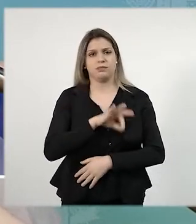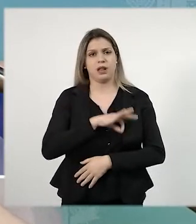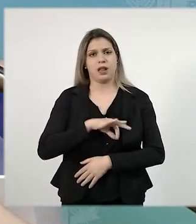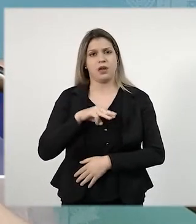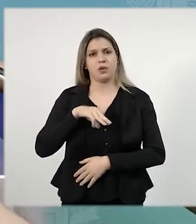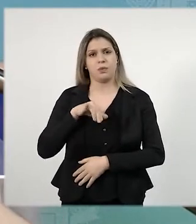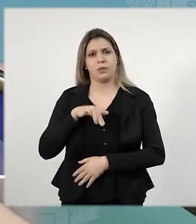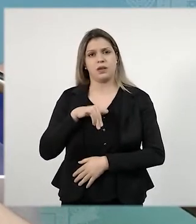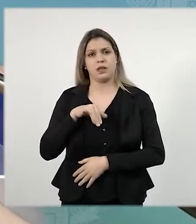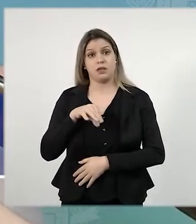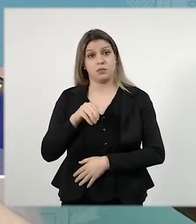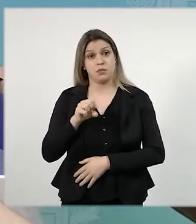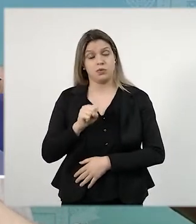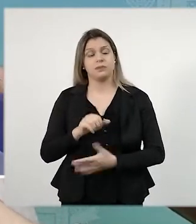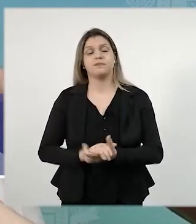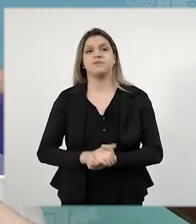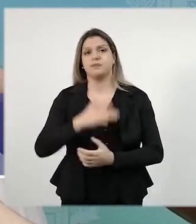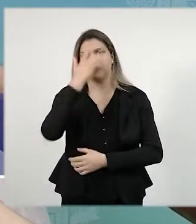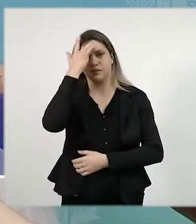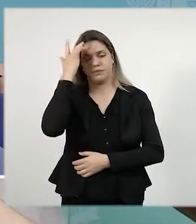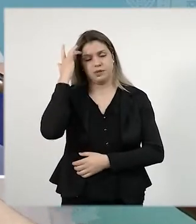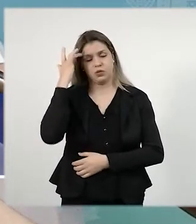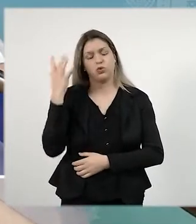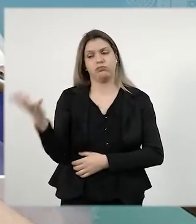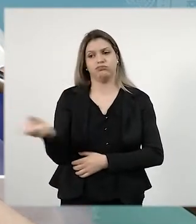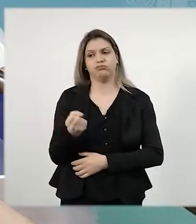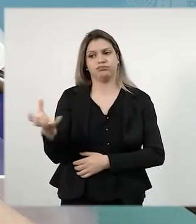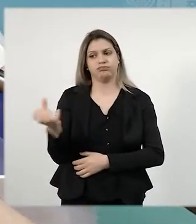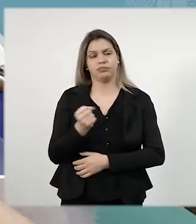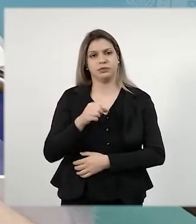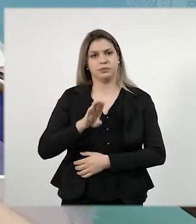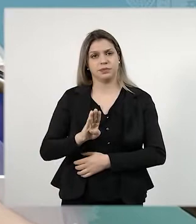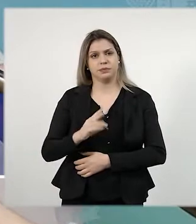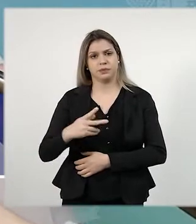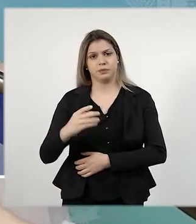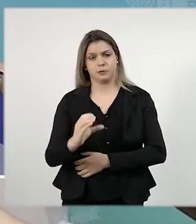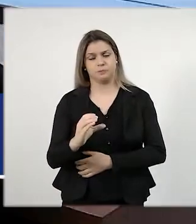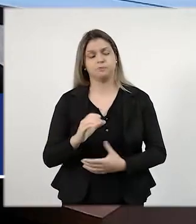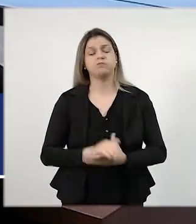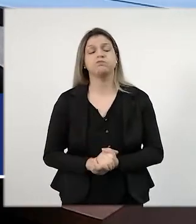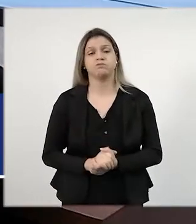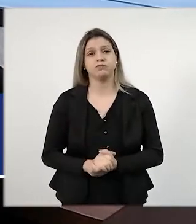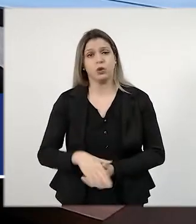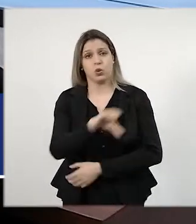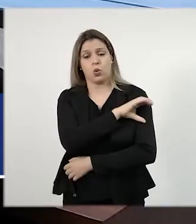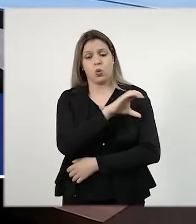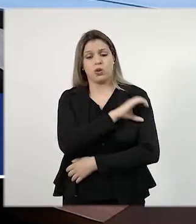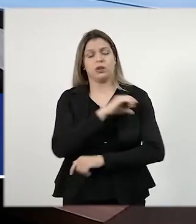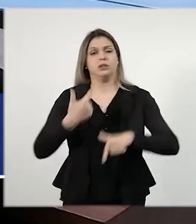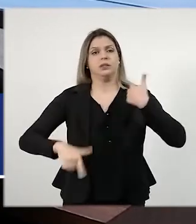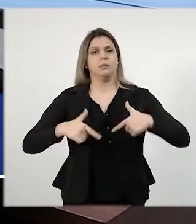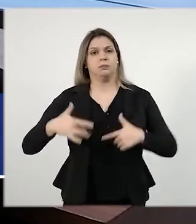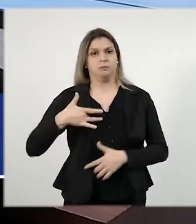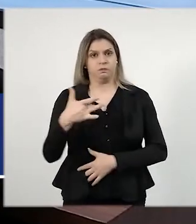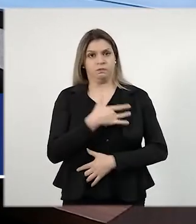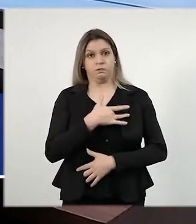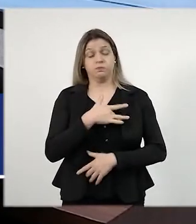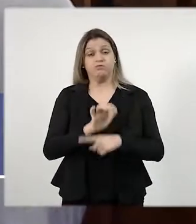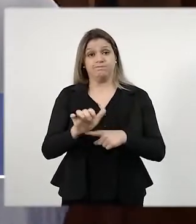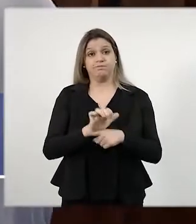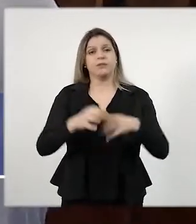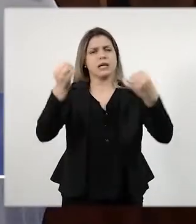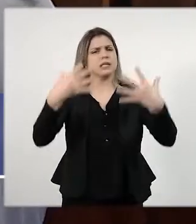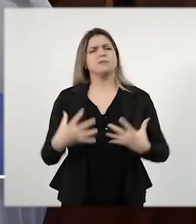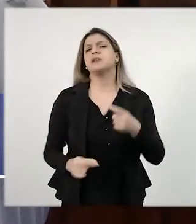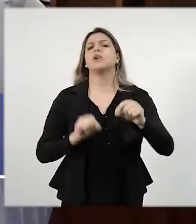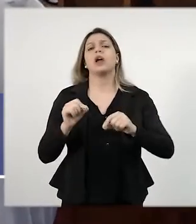salários mínimos, pessoas que sejam beneficiárias do BPC, do benefício de prestação continuada. A coordenadora de ações de saúde do Estado